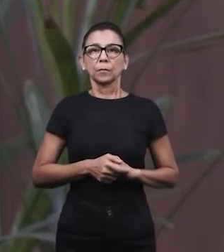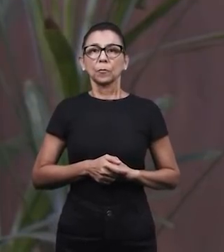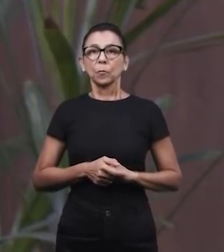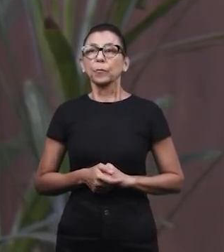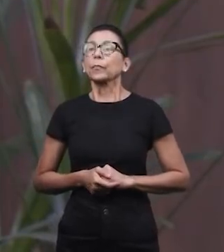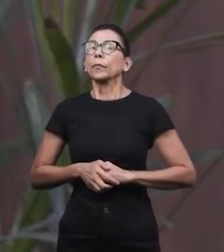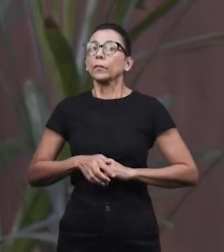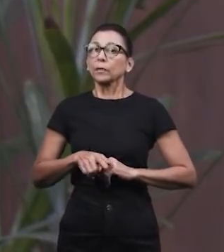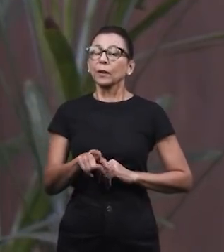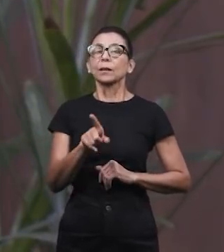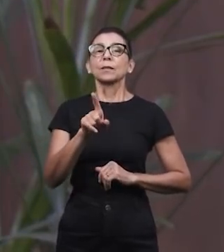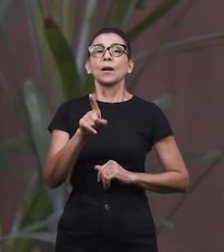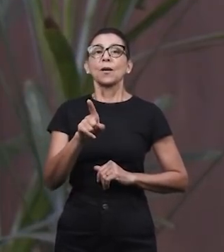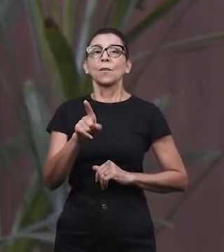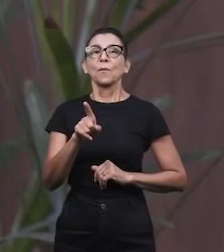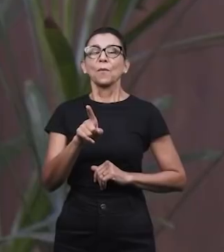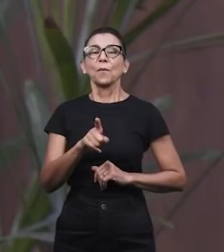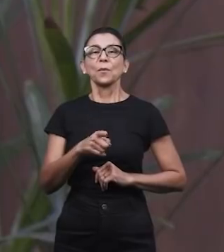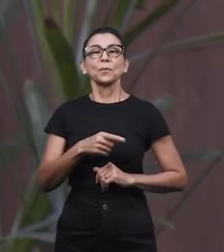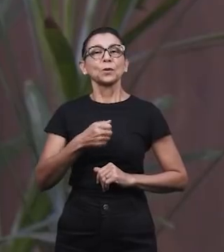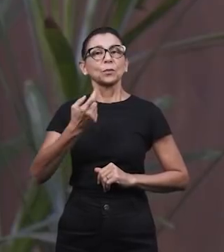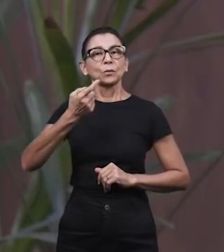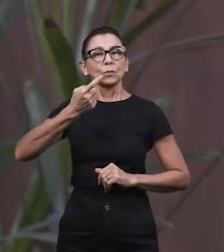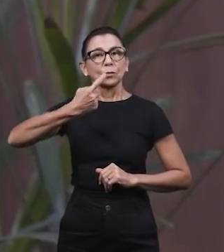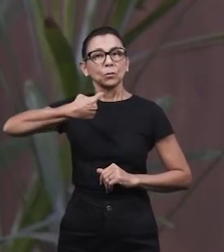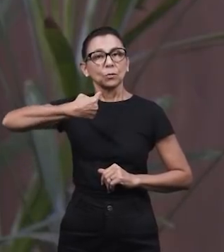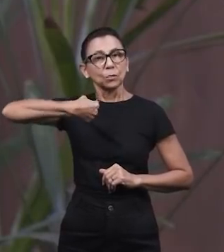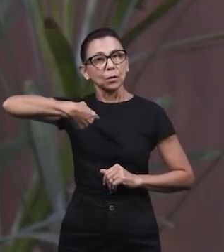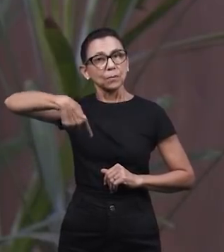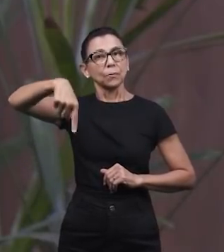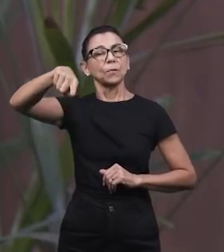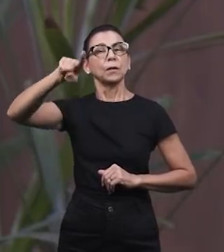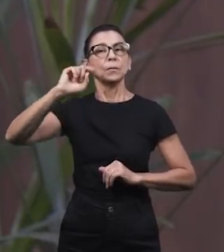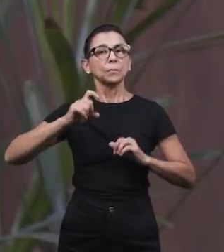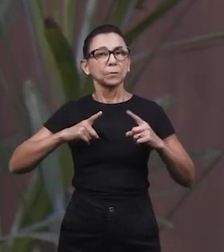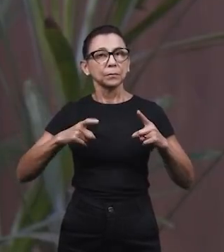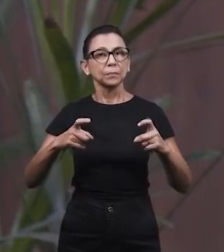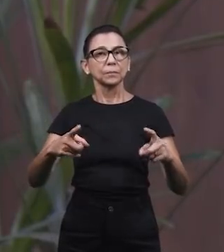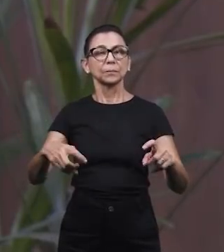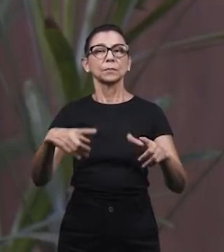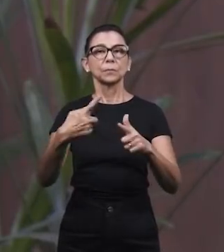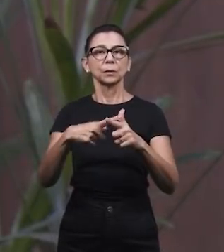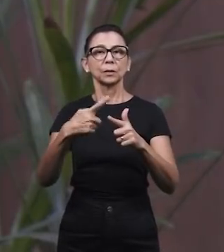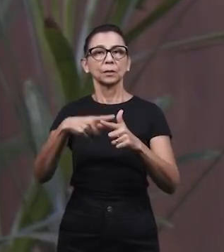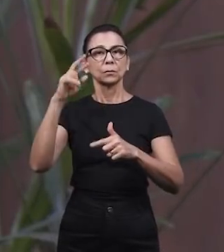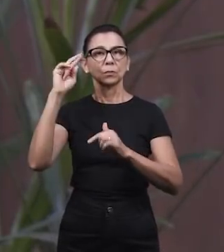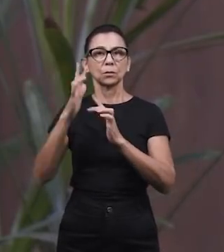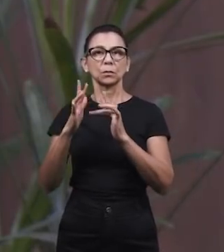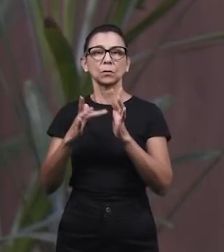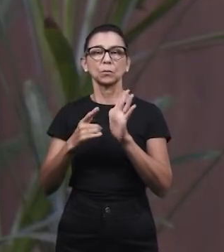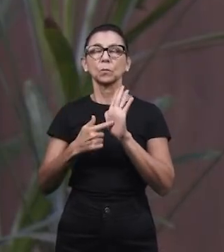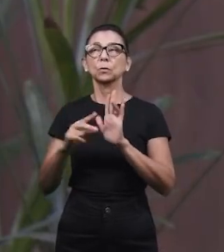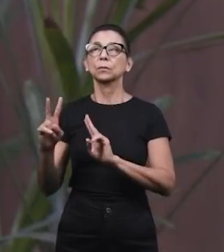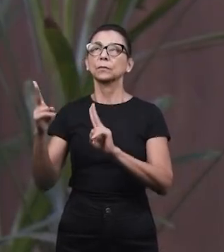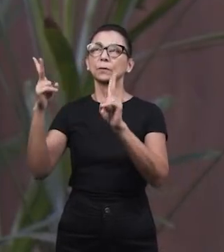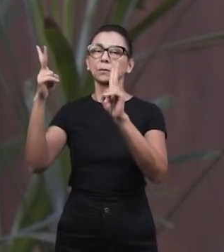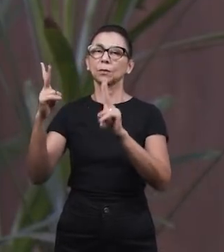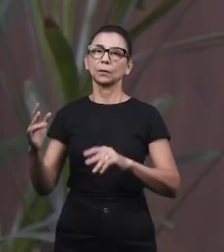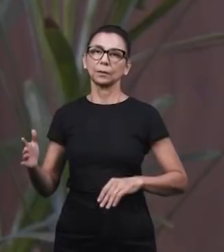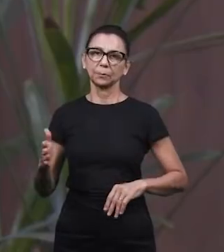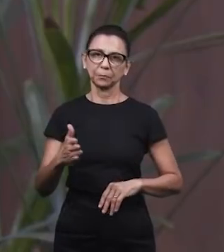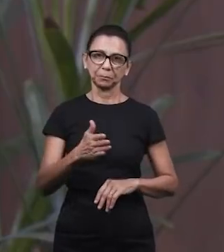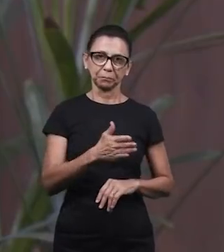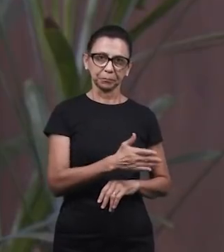já mostrou que vai nos dar a vitória. Então isso são alegorias. Você vai ver isso na figura do Senhor Jesus,